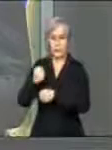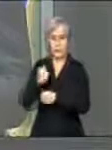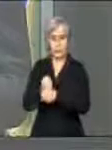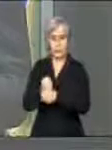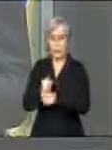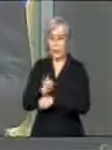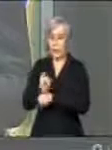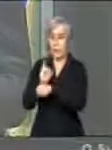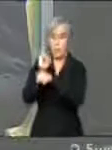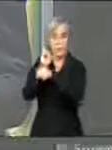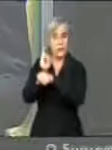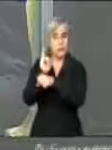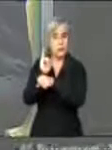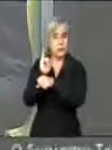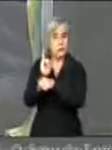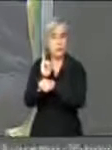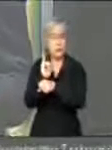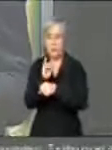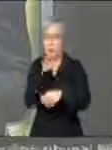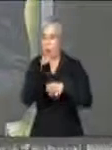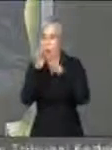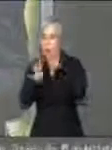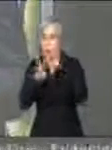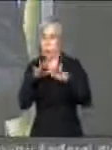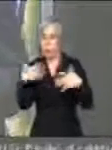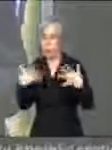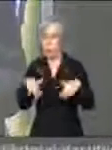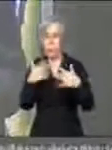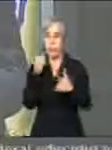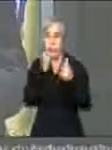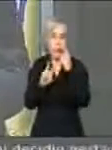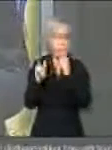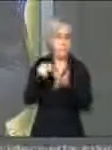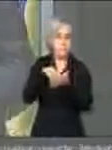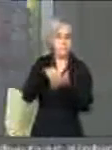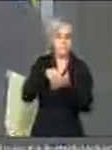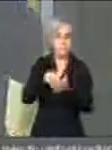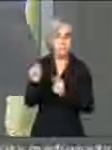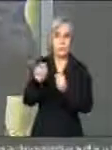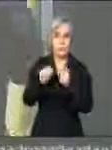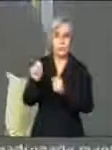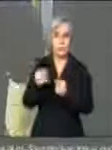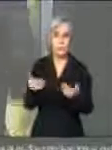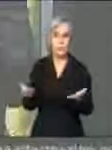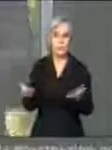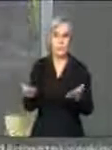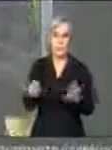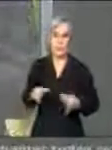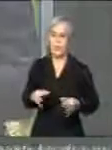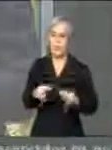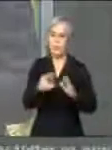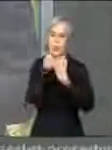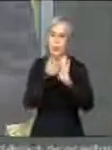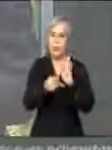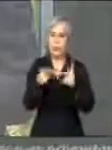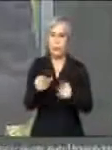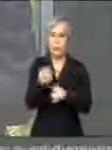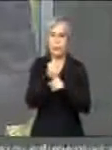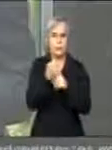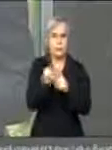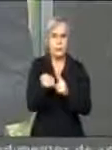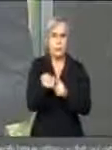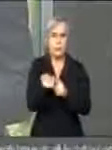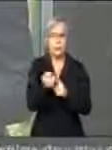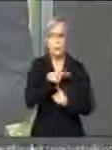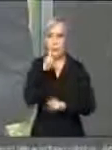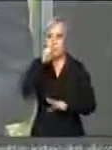inflação ameaça as conquistas da estabilidade econômica. Todos os programas sociais estão